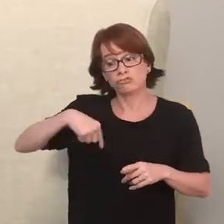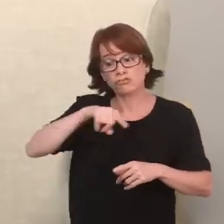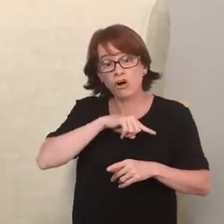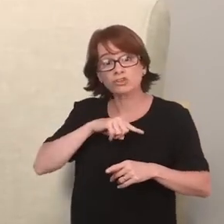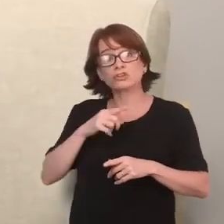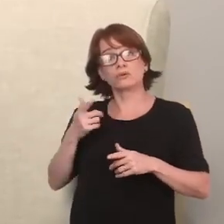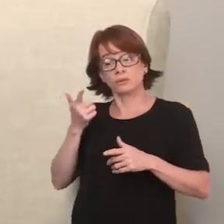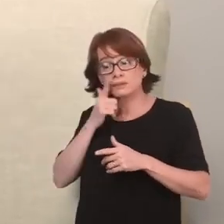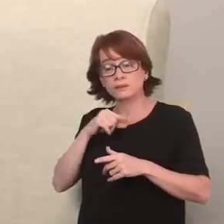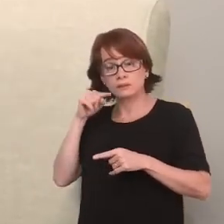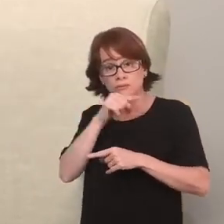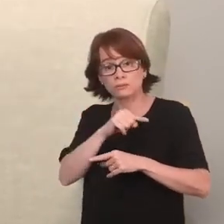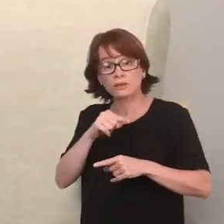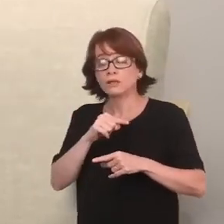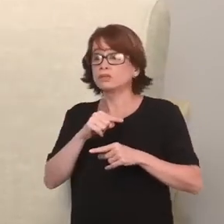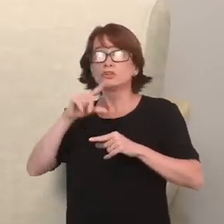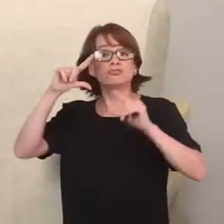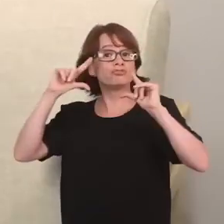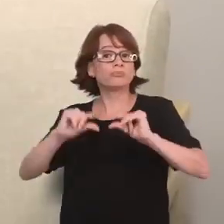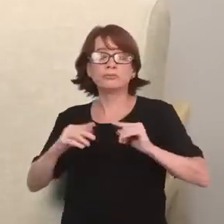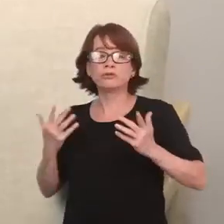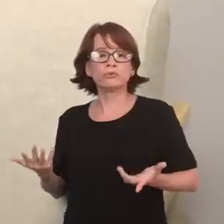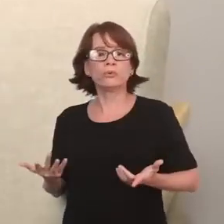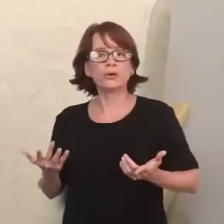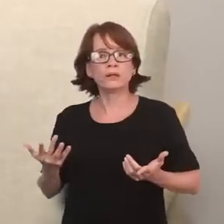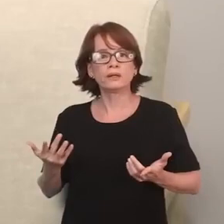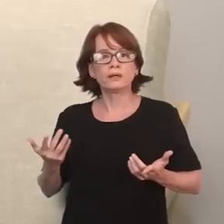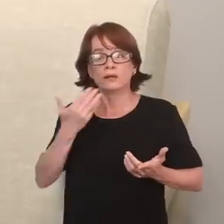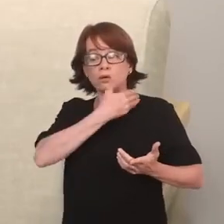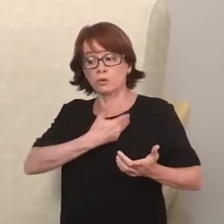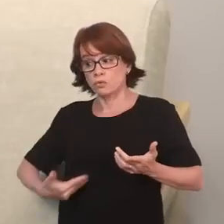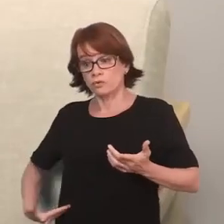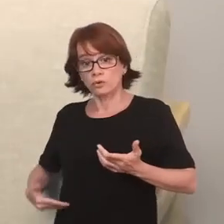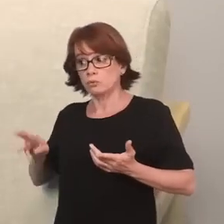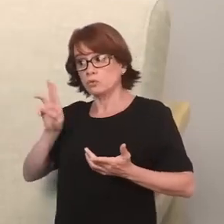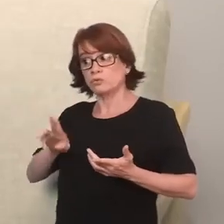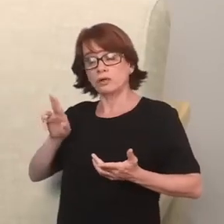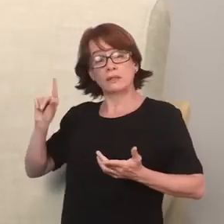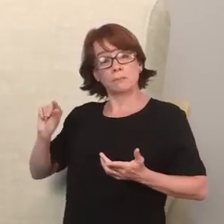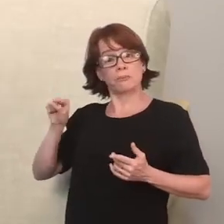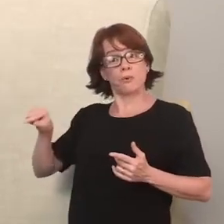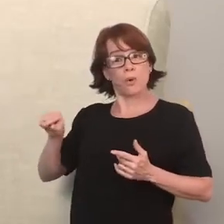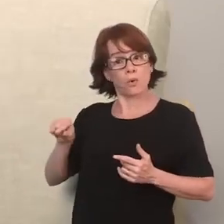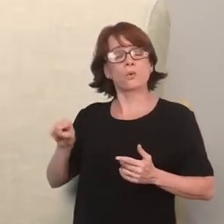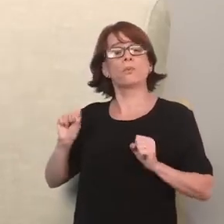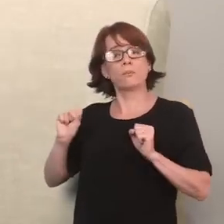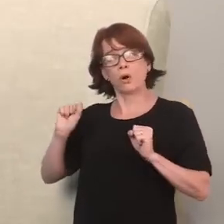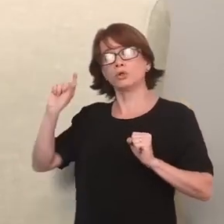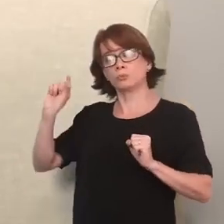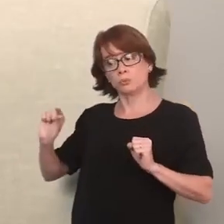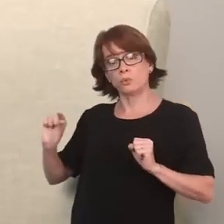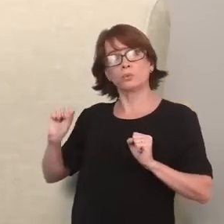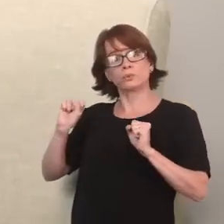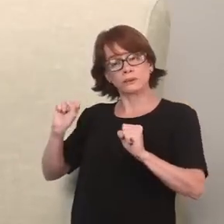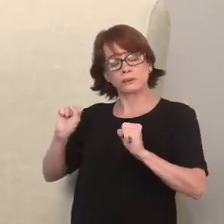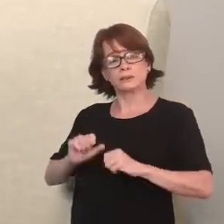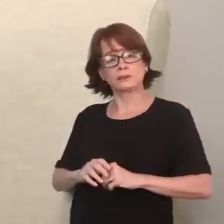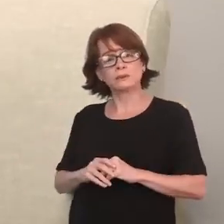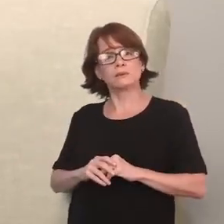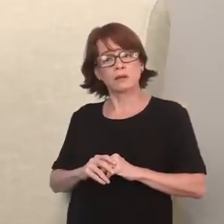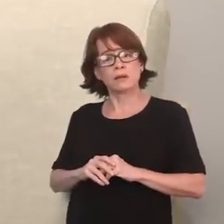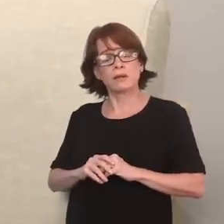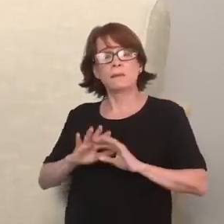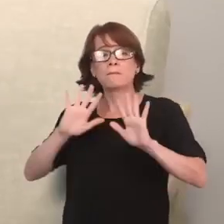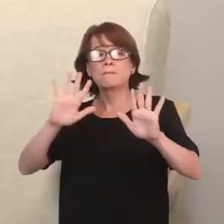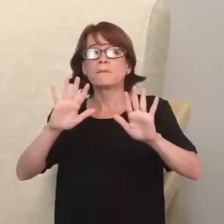muitas vezes. Então, eu sou a favor do financiamento privado. Pode ter um financiamento público, sim, para dar oportunidade àquelas pessoas